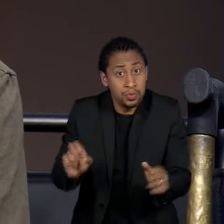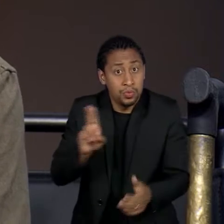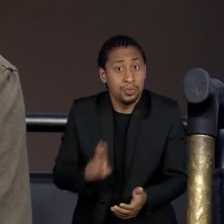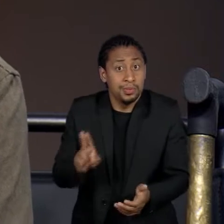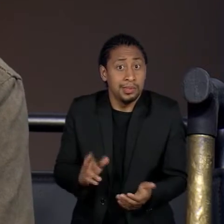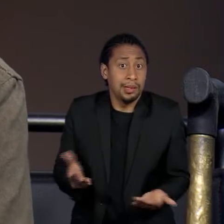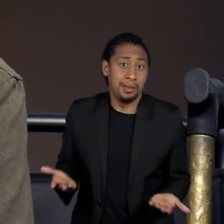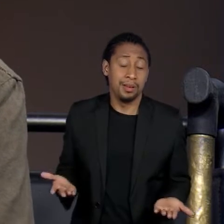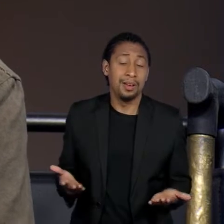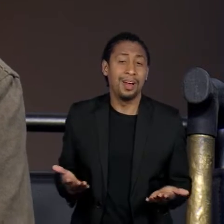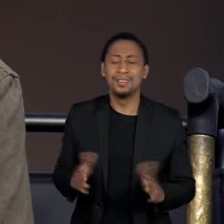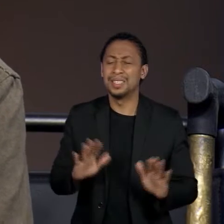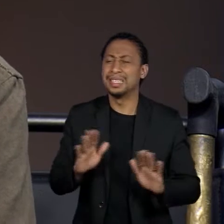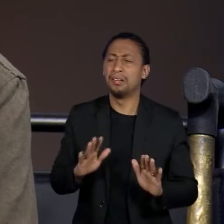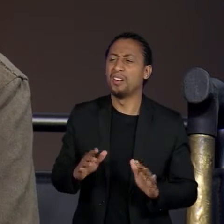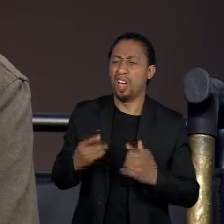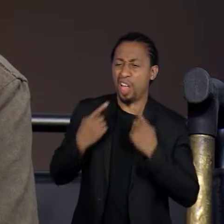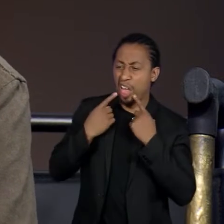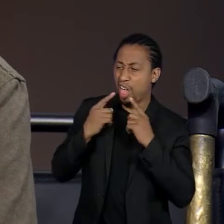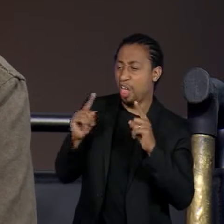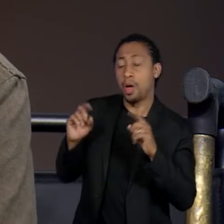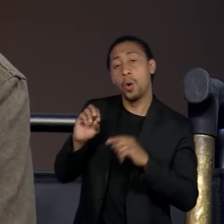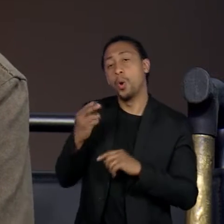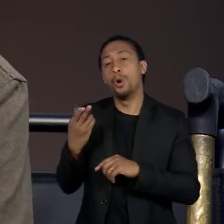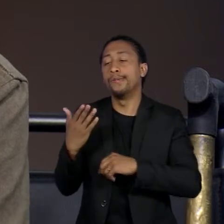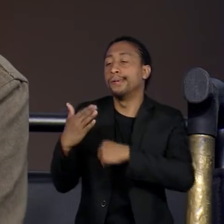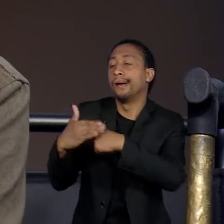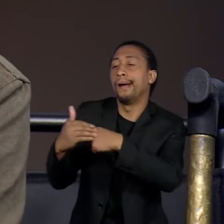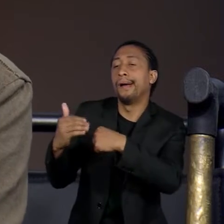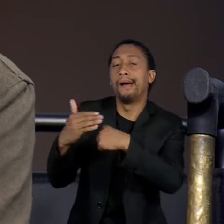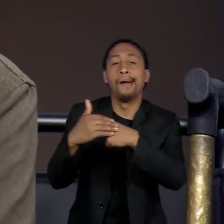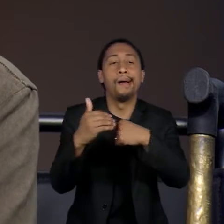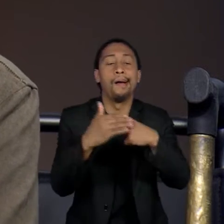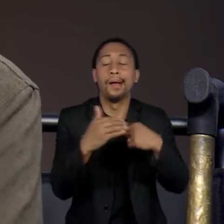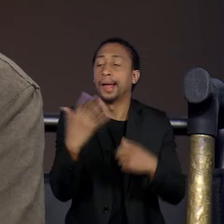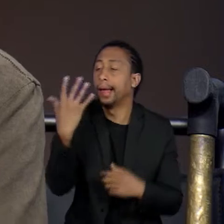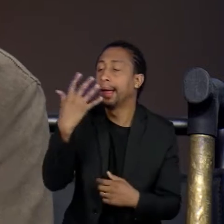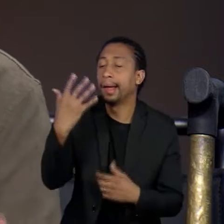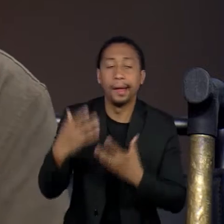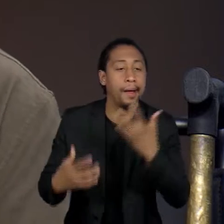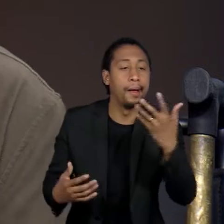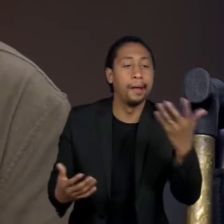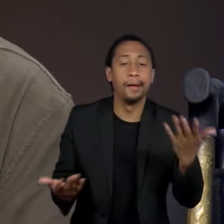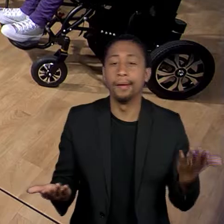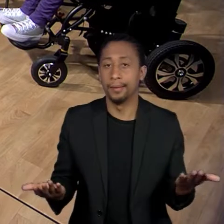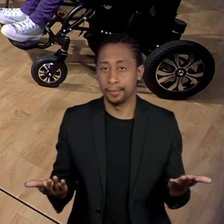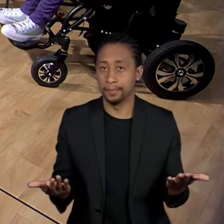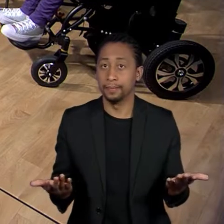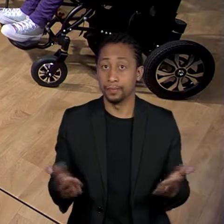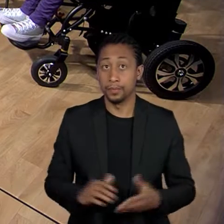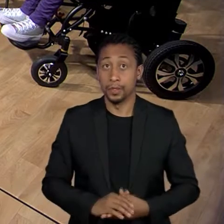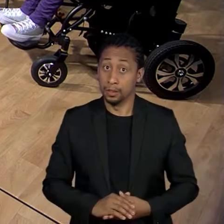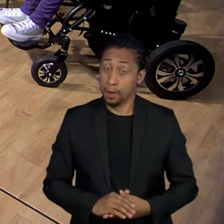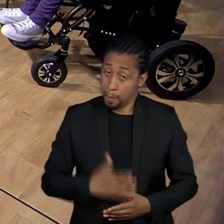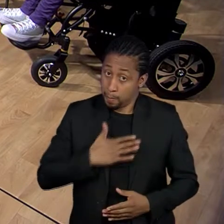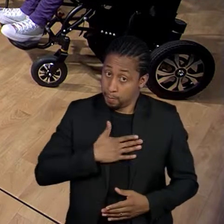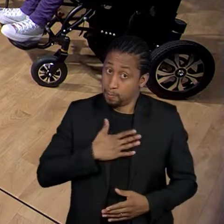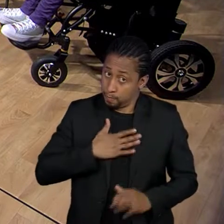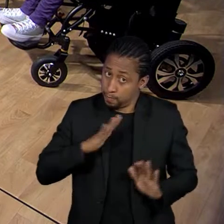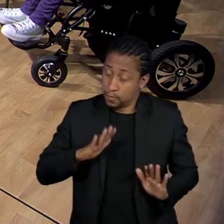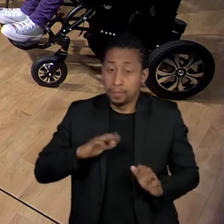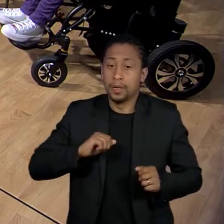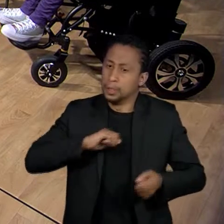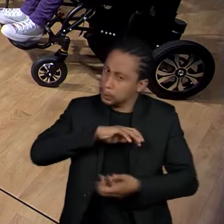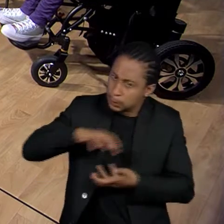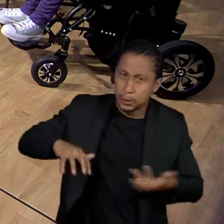invés disso, não, elas preferem estar romantizando, porque isso não tira elas da zona de conforto. Eu costumo dizer que a gente tem que fazer revolução e secar o